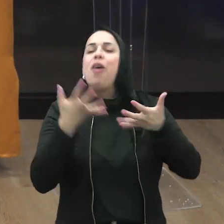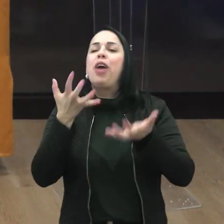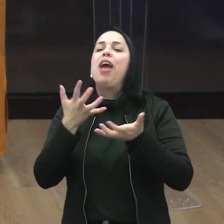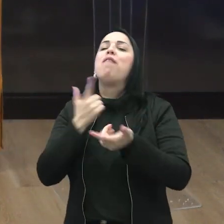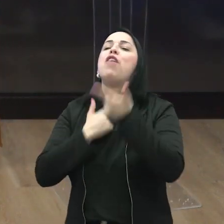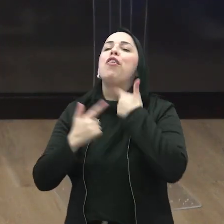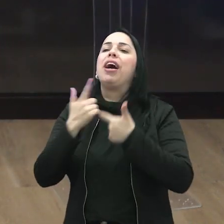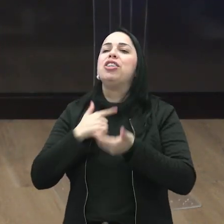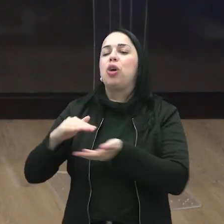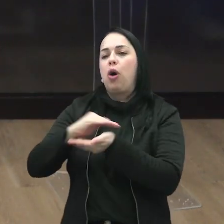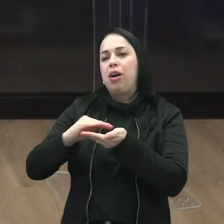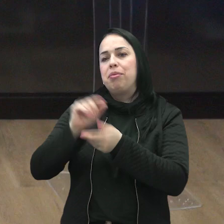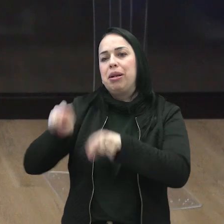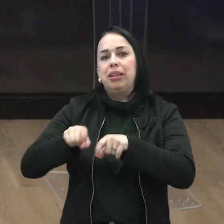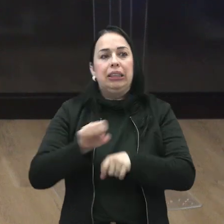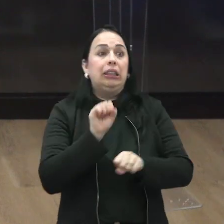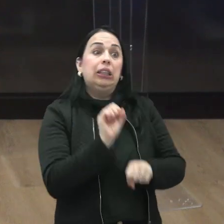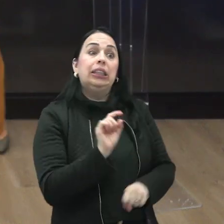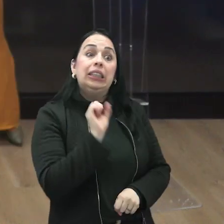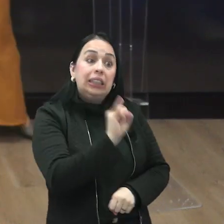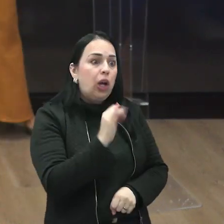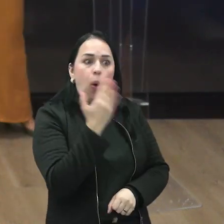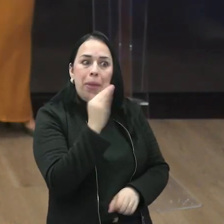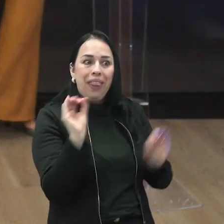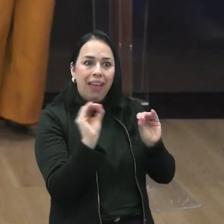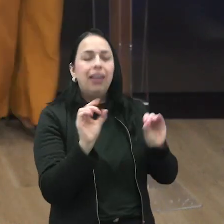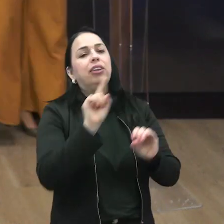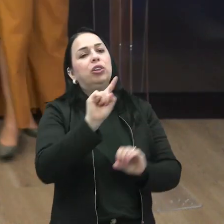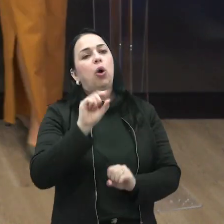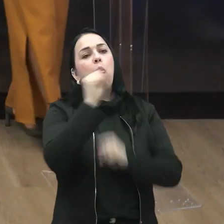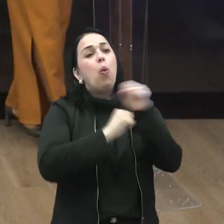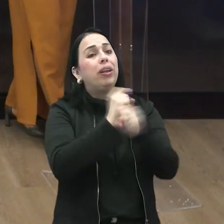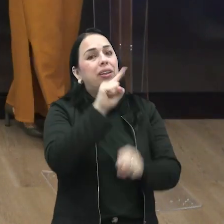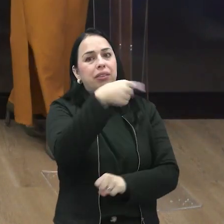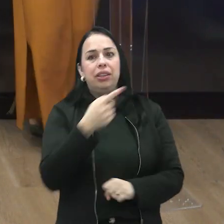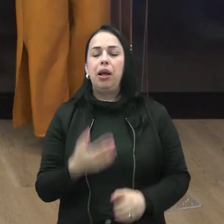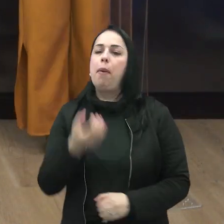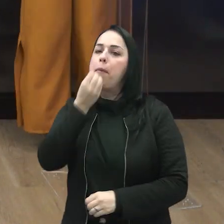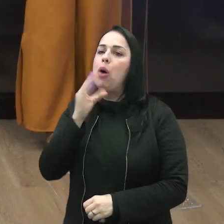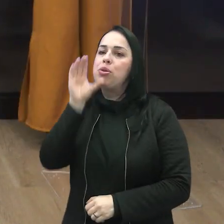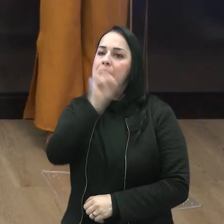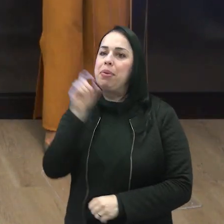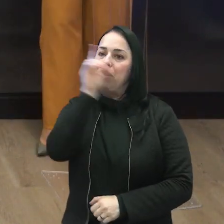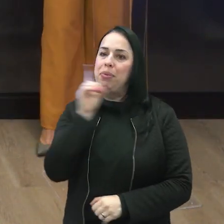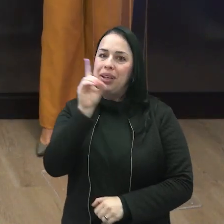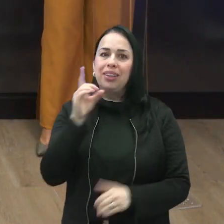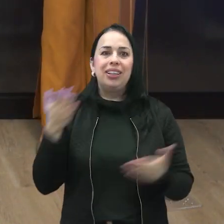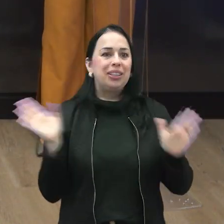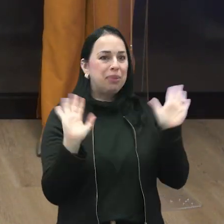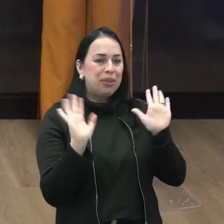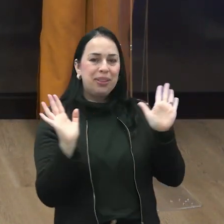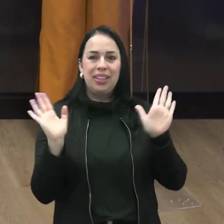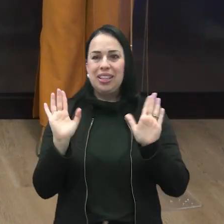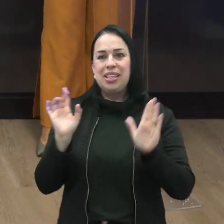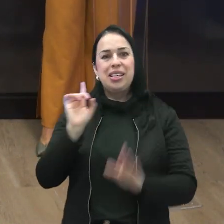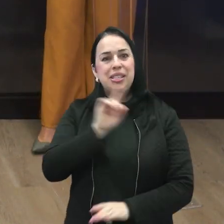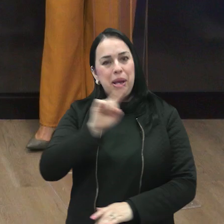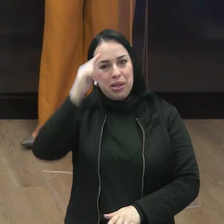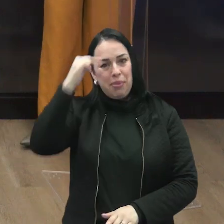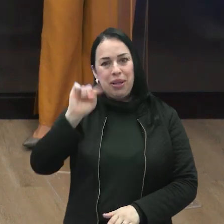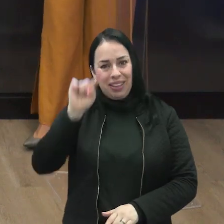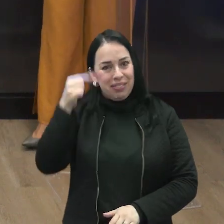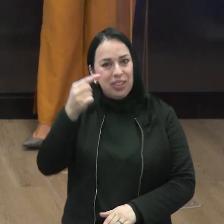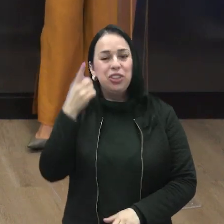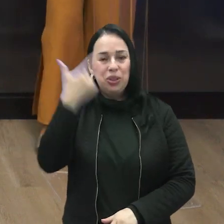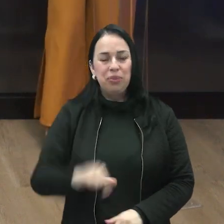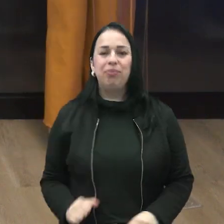bolinho caipira, Tem com que certeza. ser, senão é só ano que vem. Maravilha. Lu, muito obrigada, viu, pelas informações. Um ótimo fim de semana para você e até semana que vem. Até semana